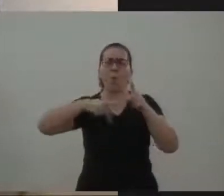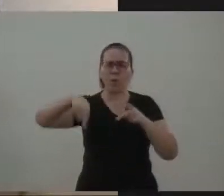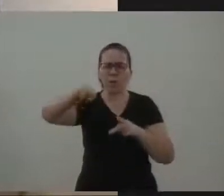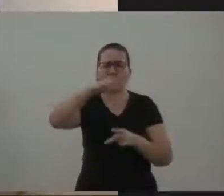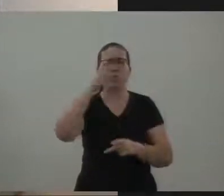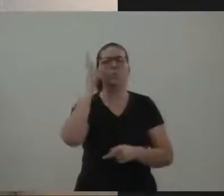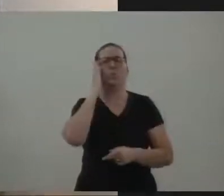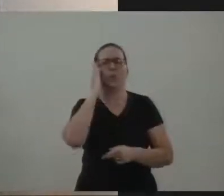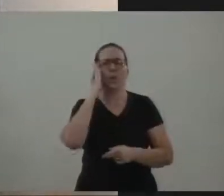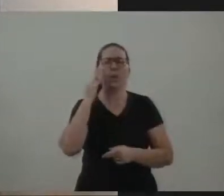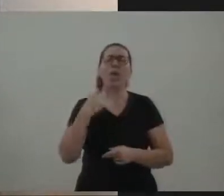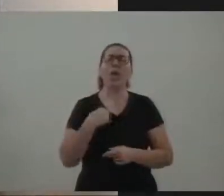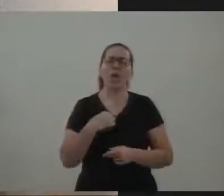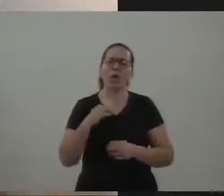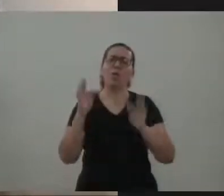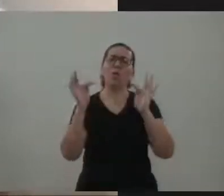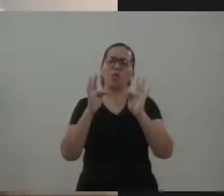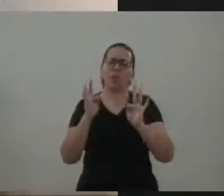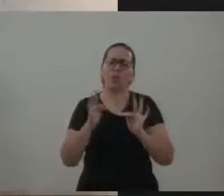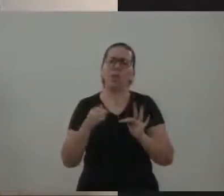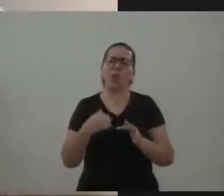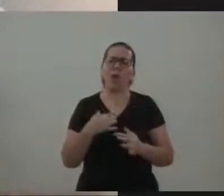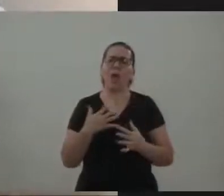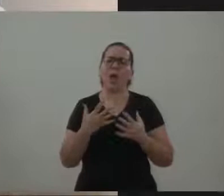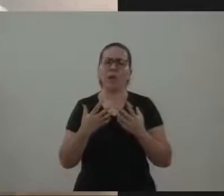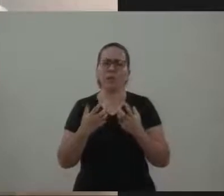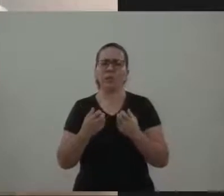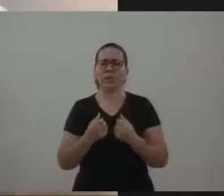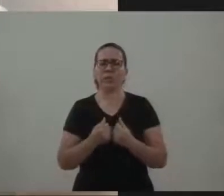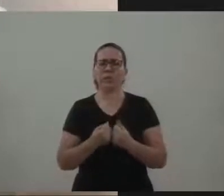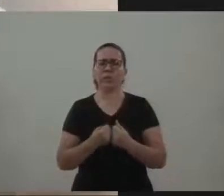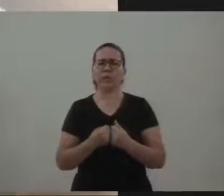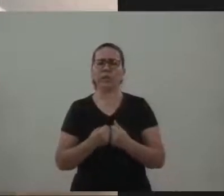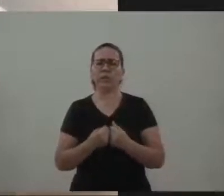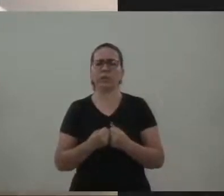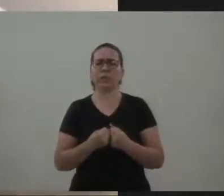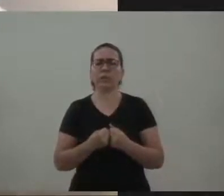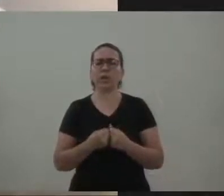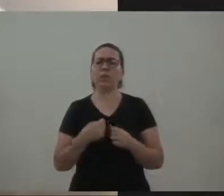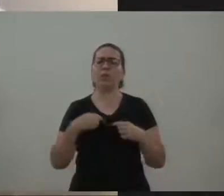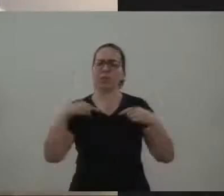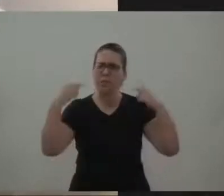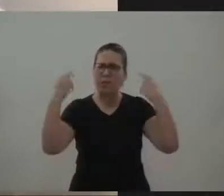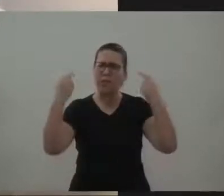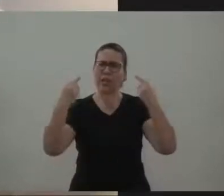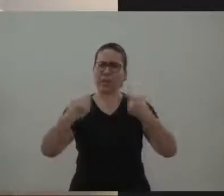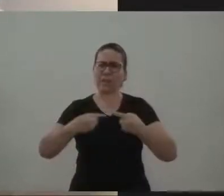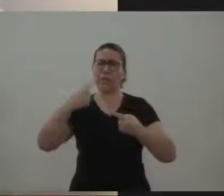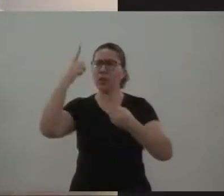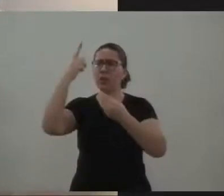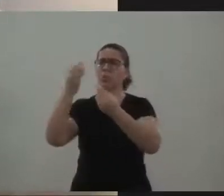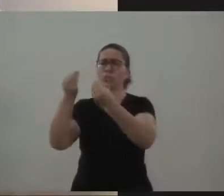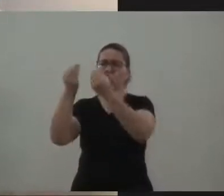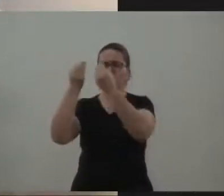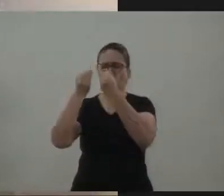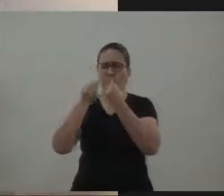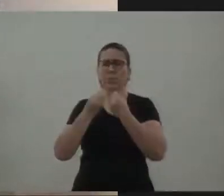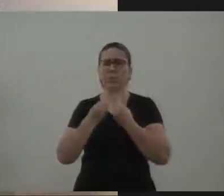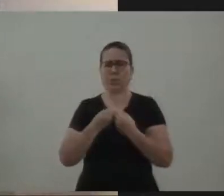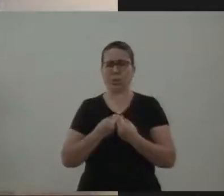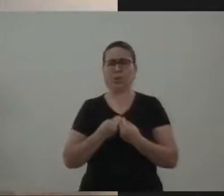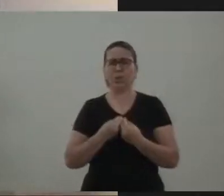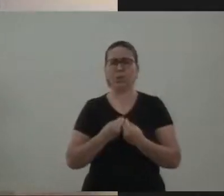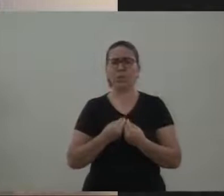Então assim, fico muito feliz de aceitar, né, o desafio que Deus coloca em